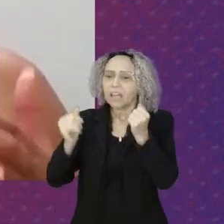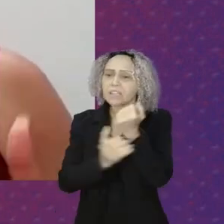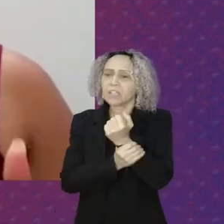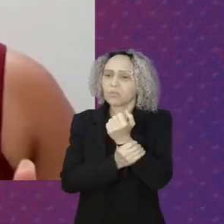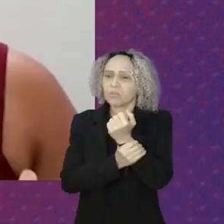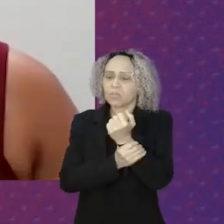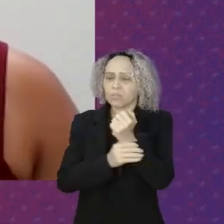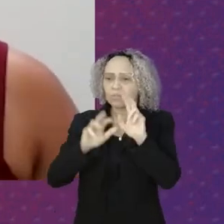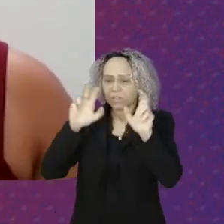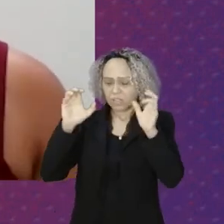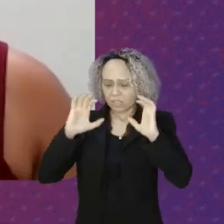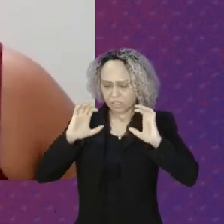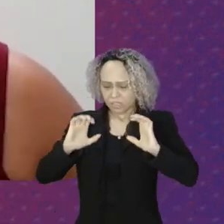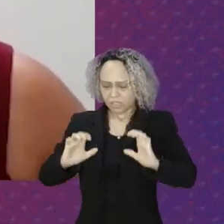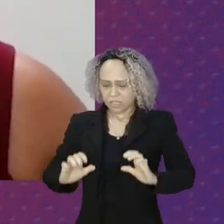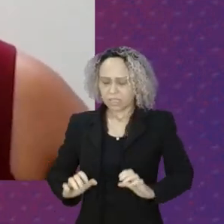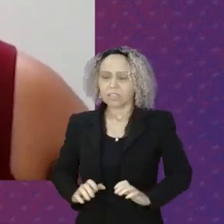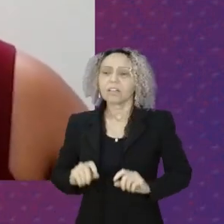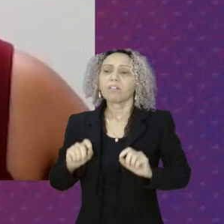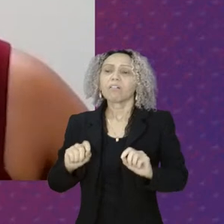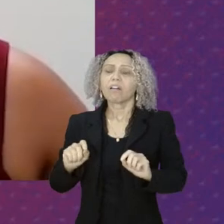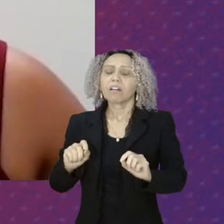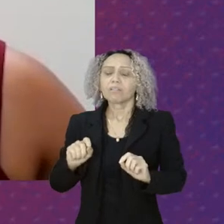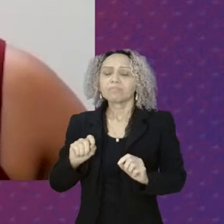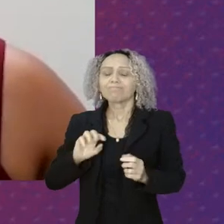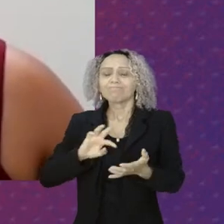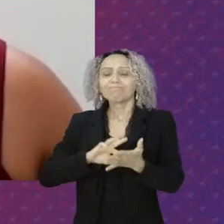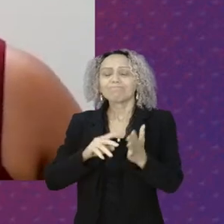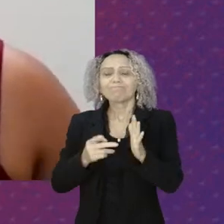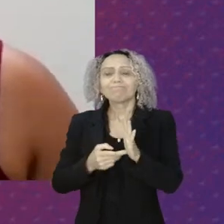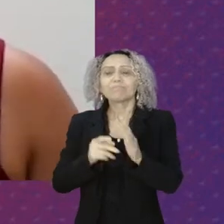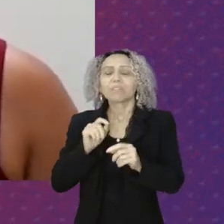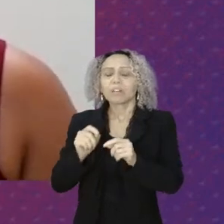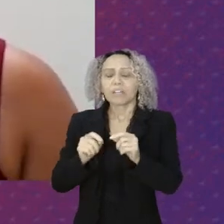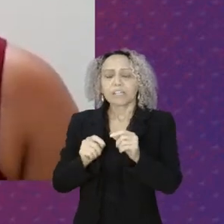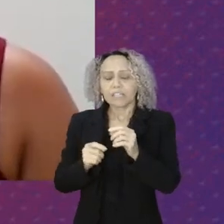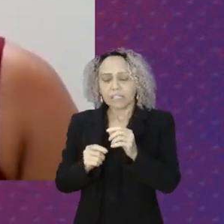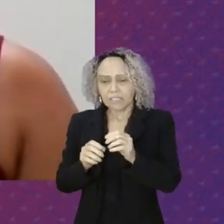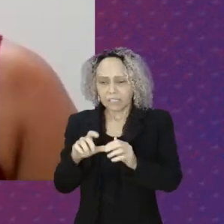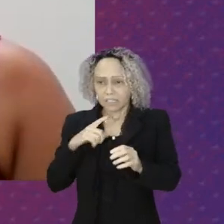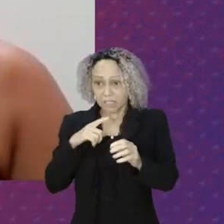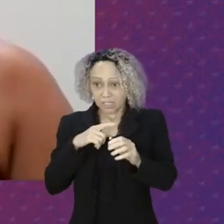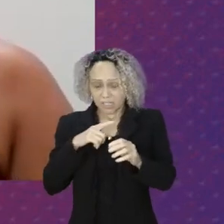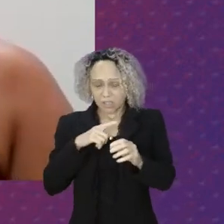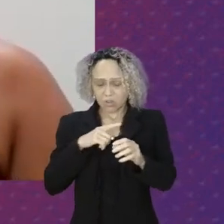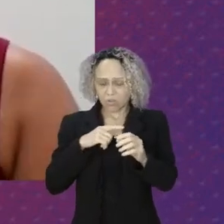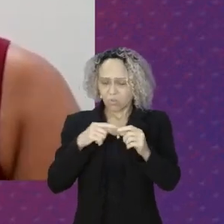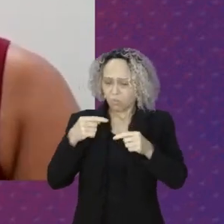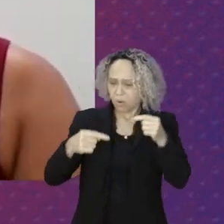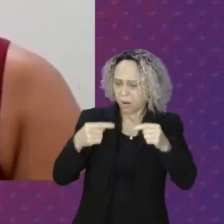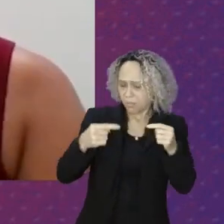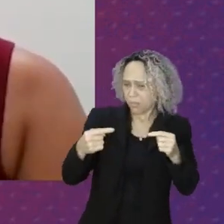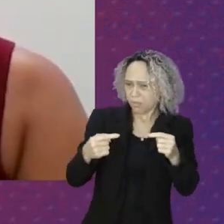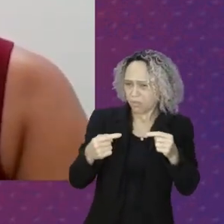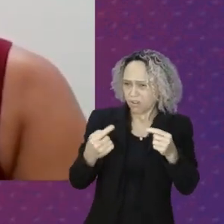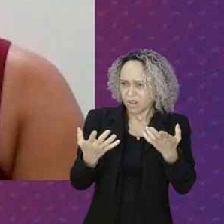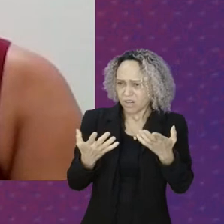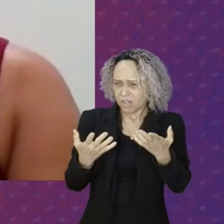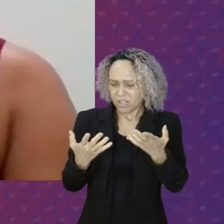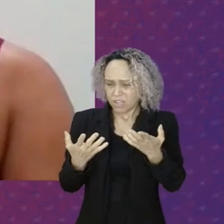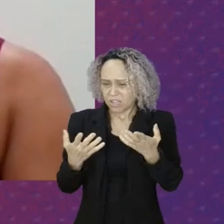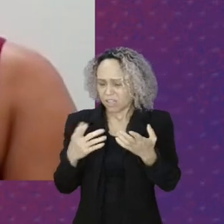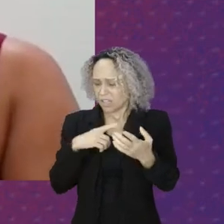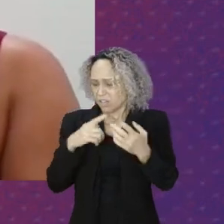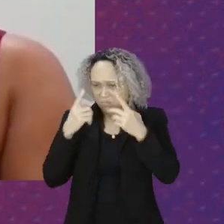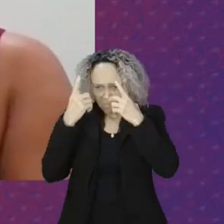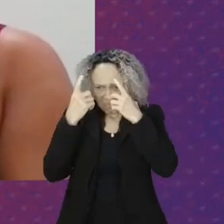é construir uma política de segurança que tenha como base não a violência, não a manutenção dessa estrutura social